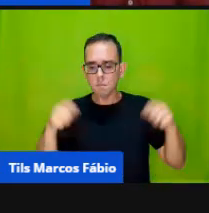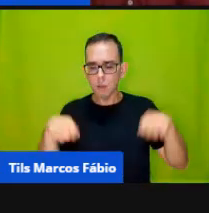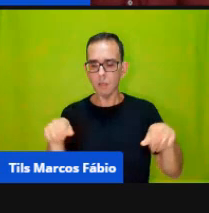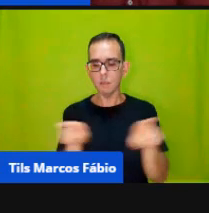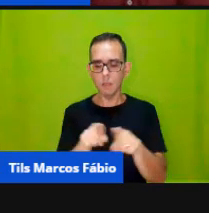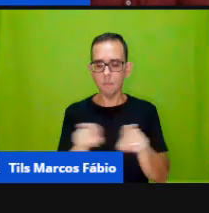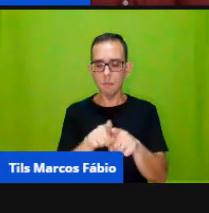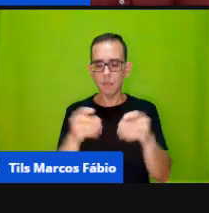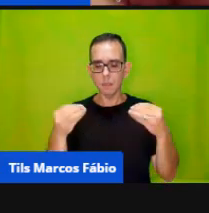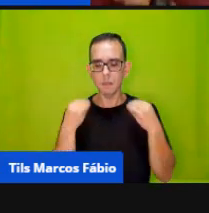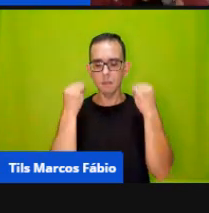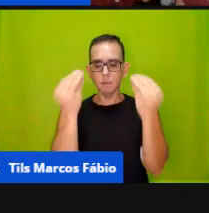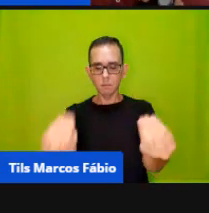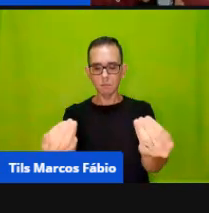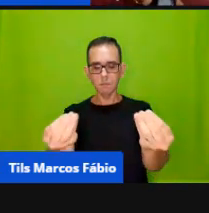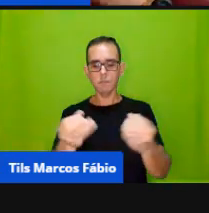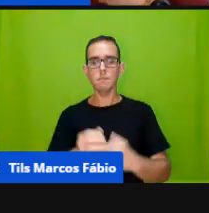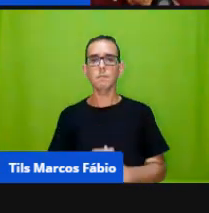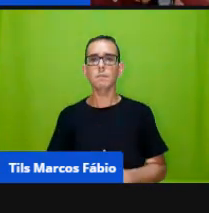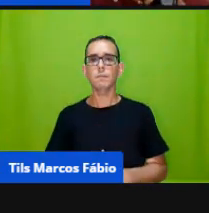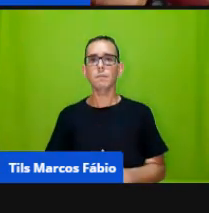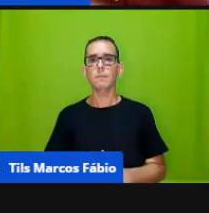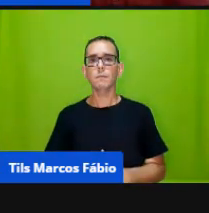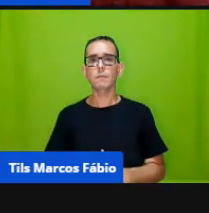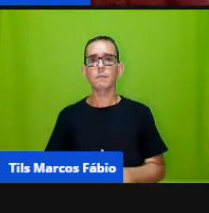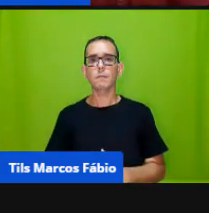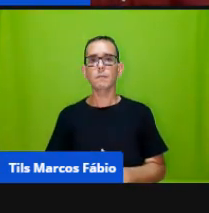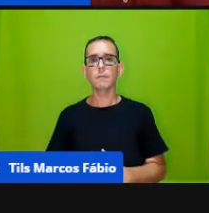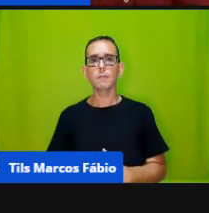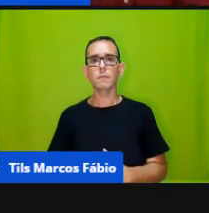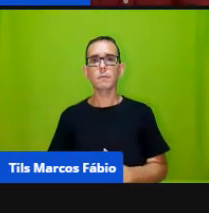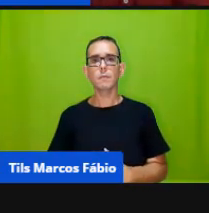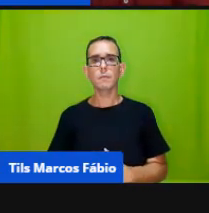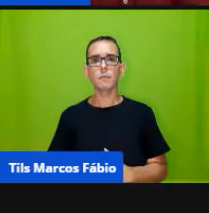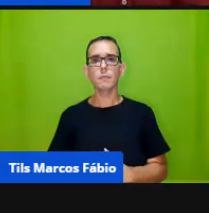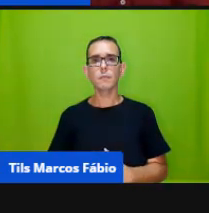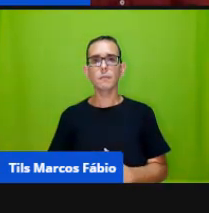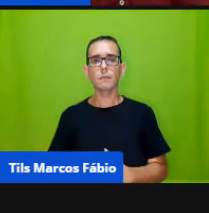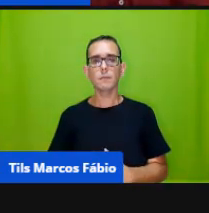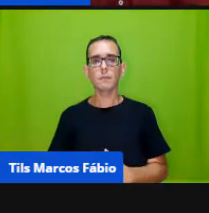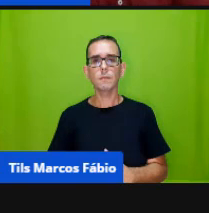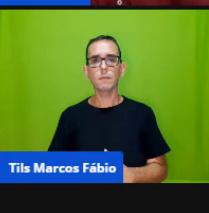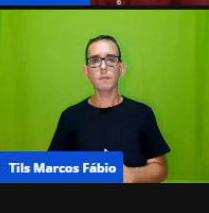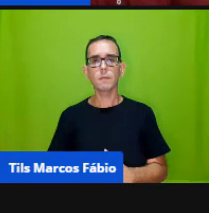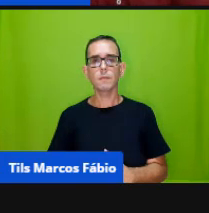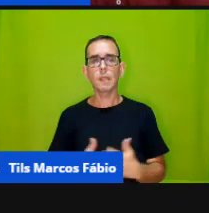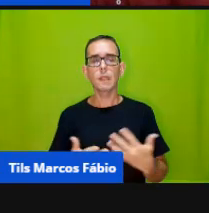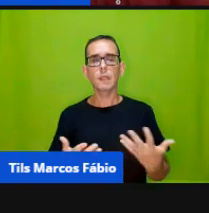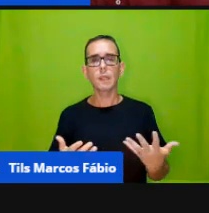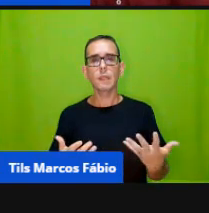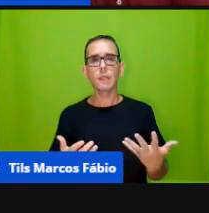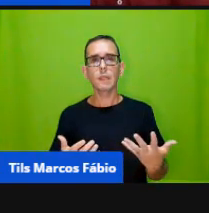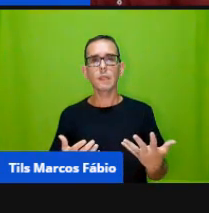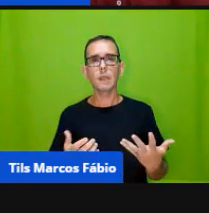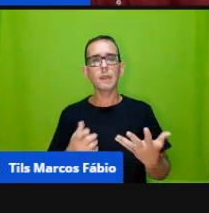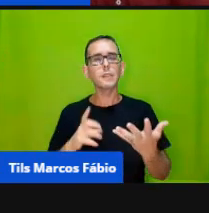trazer? Bom, é, as